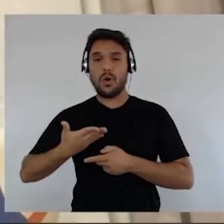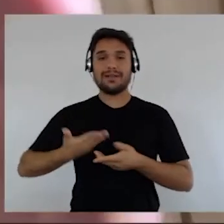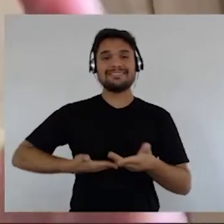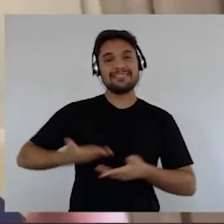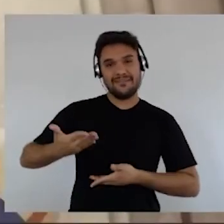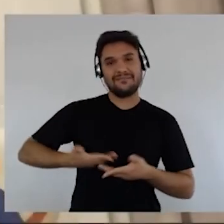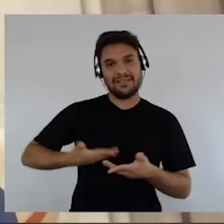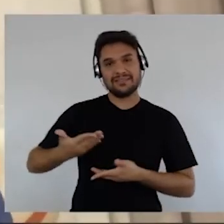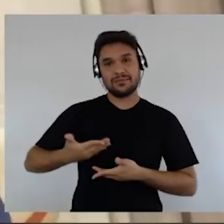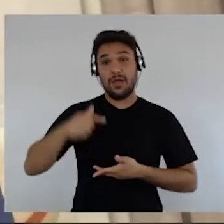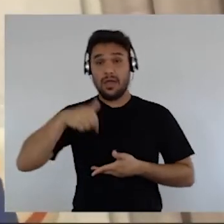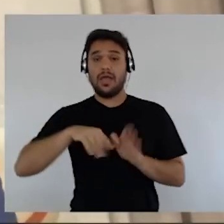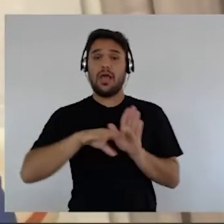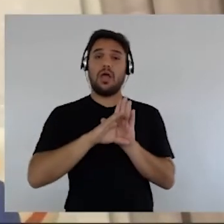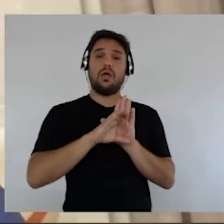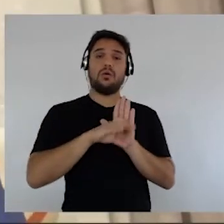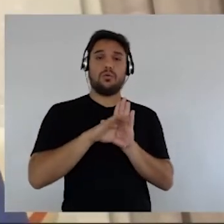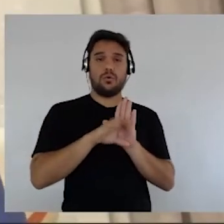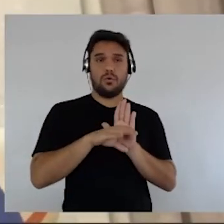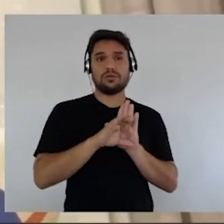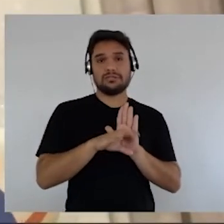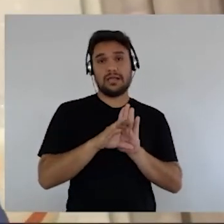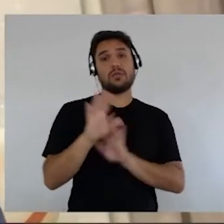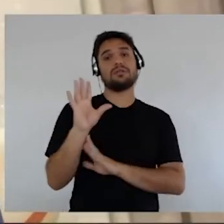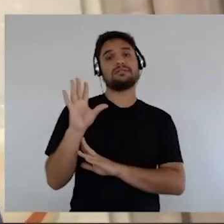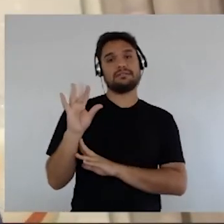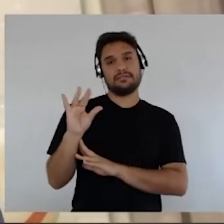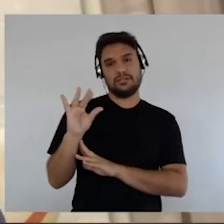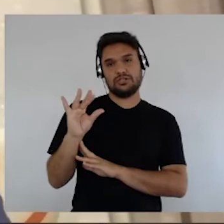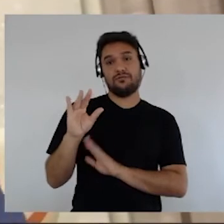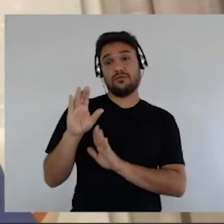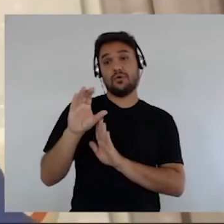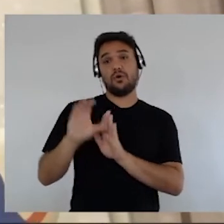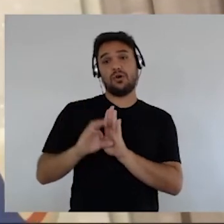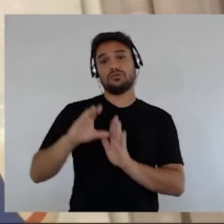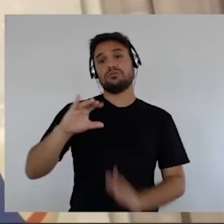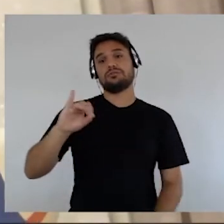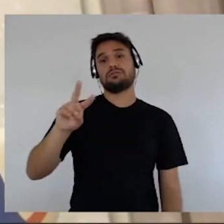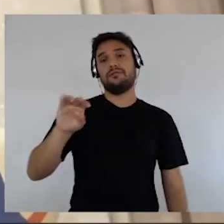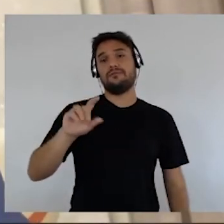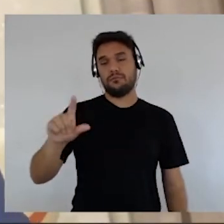serviços na definição científica do Código Civil.